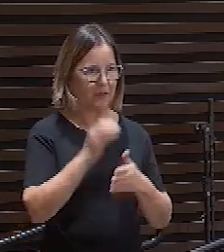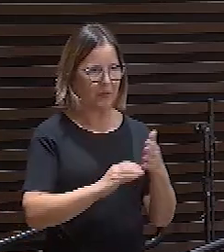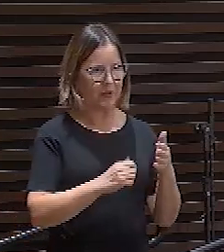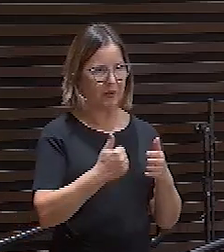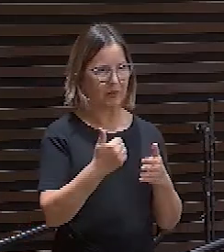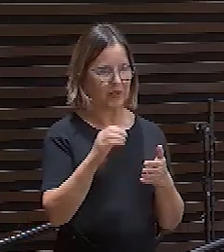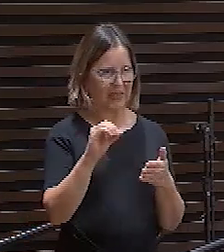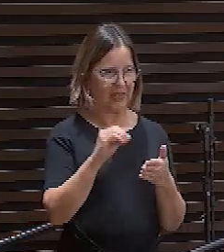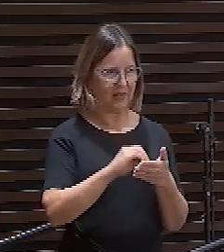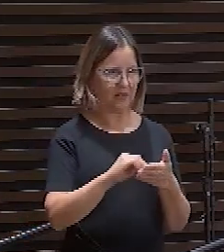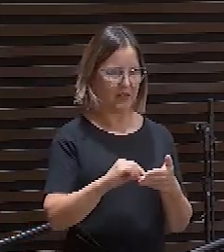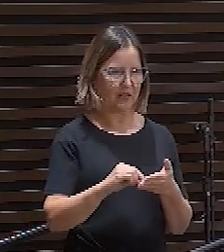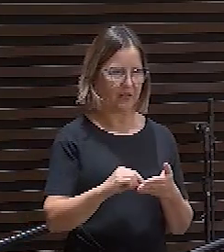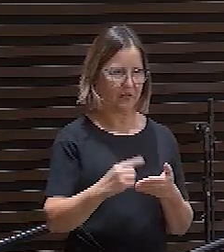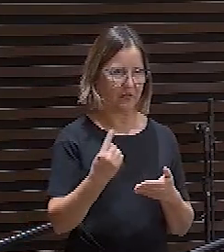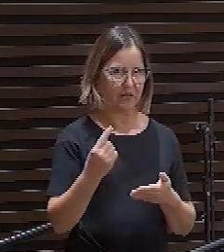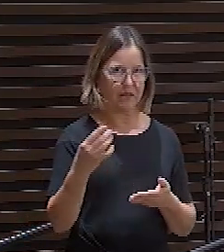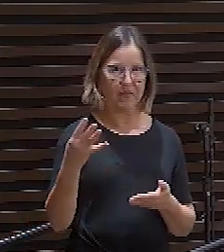porém,